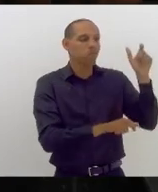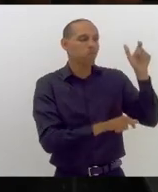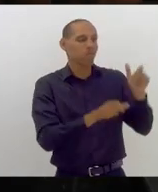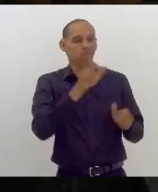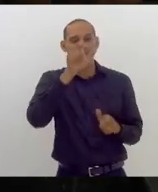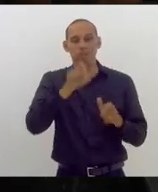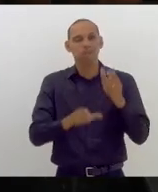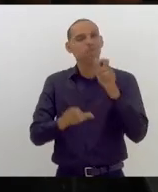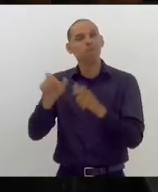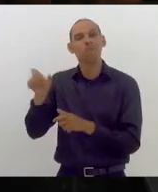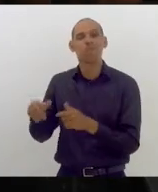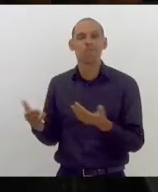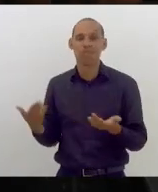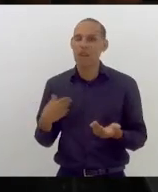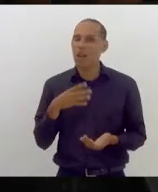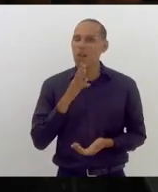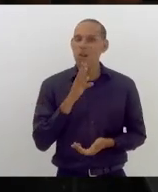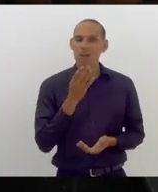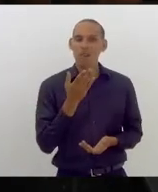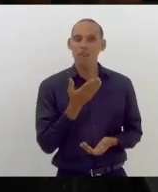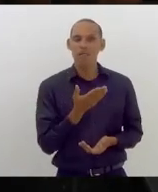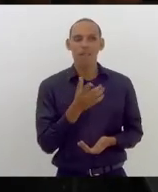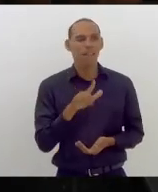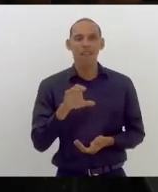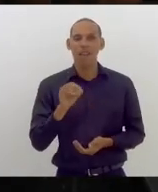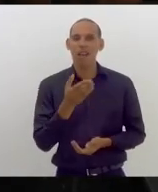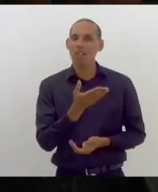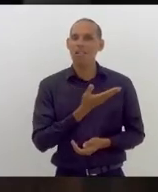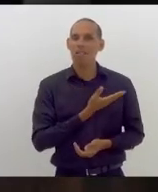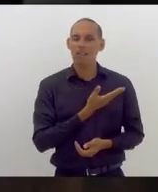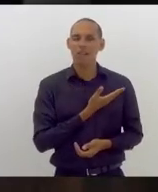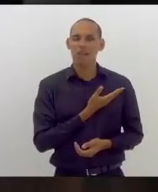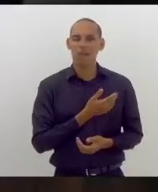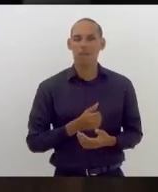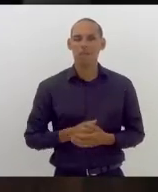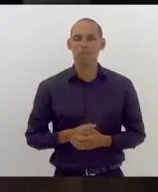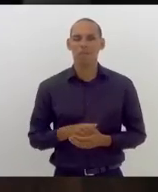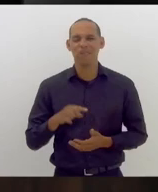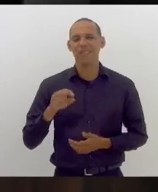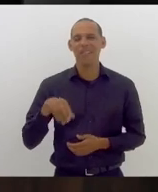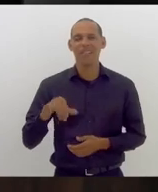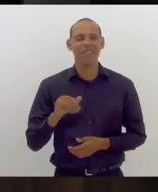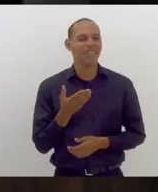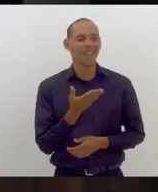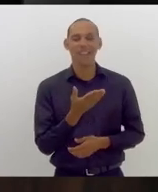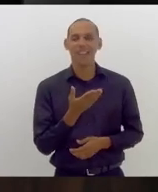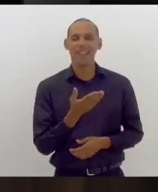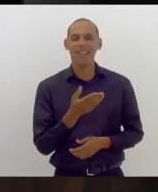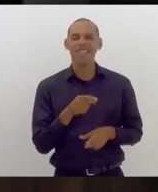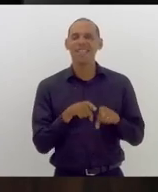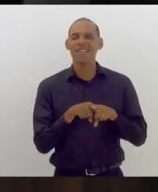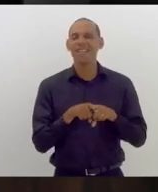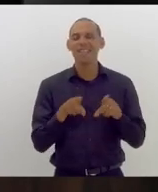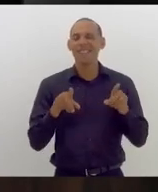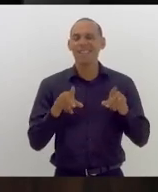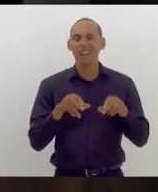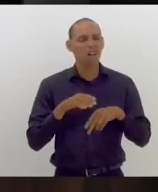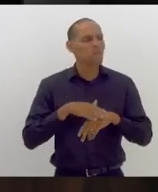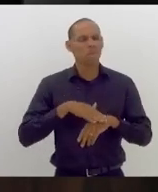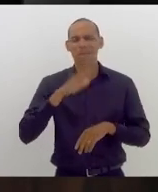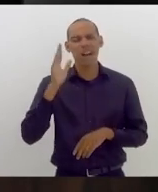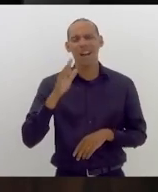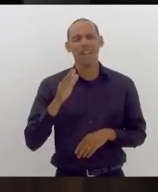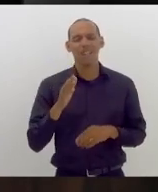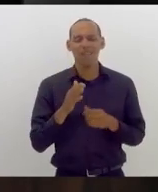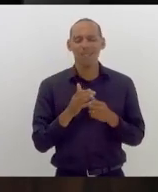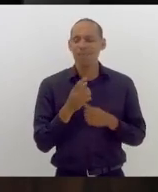E aí eu logo conheci, o Léo é um amigo, o Tony, também mais chegado que irmão, sabe? Como a Rosângela bem